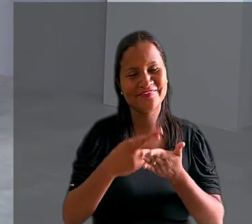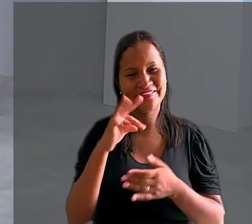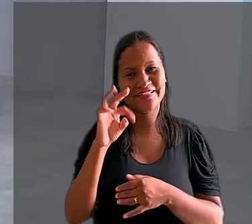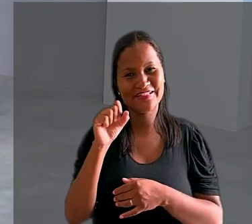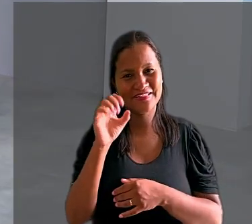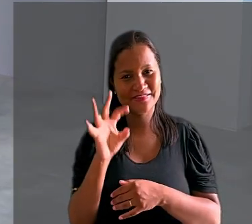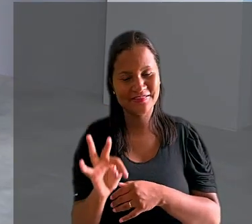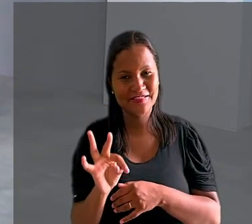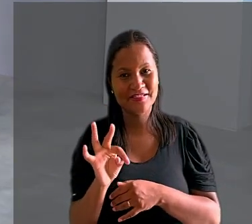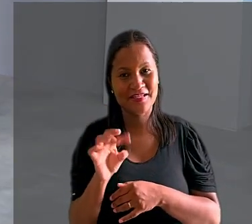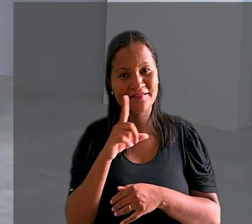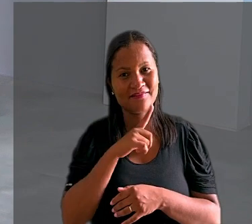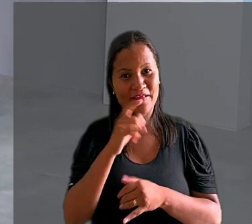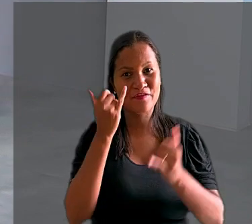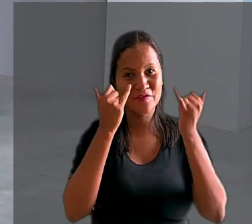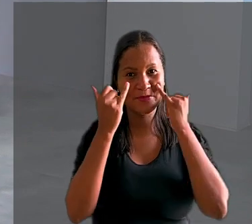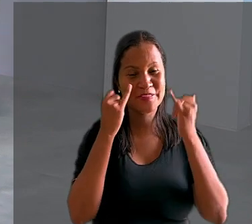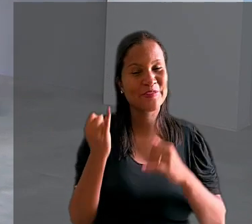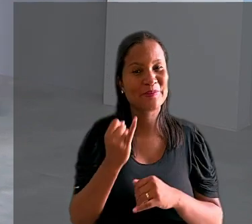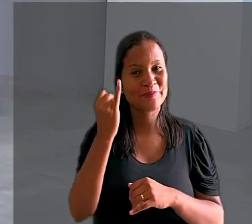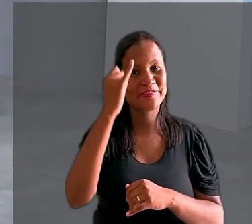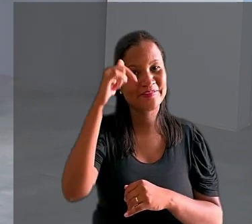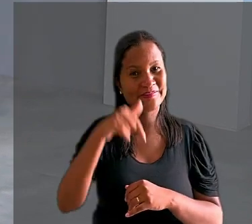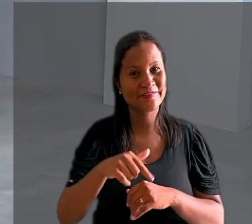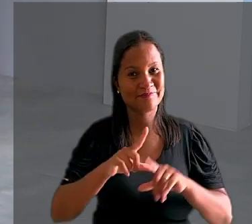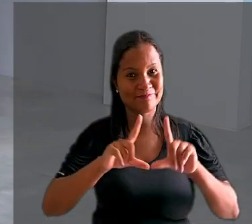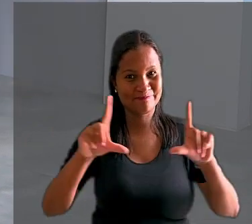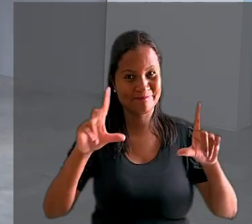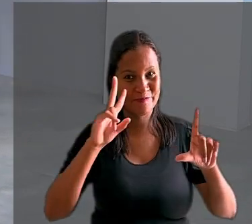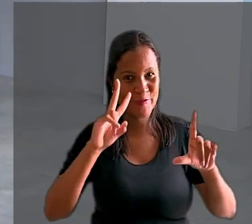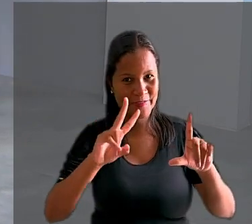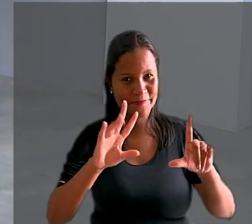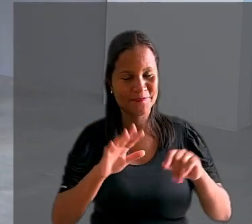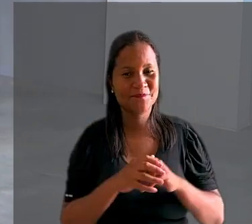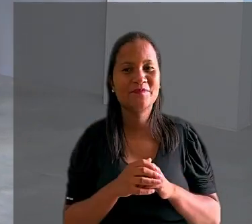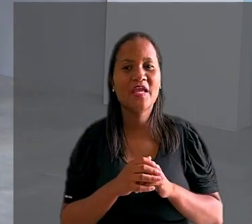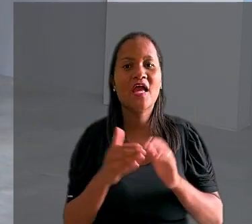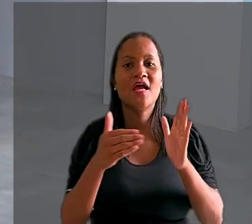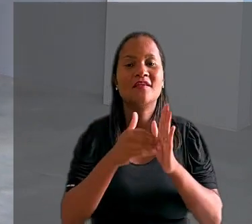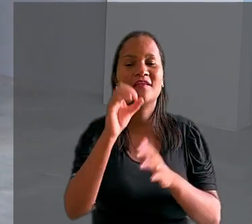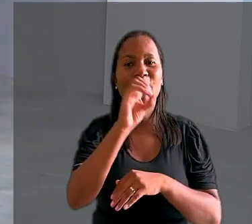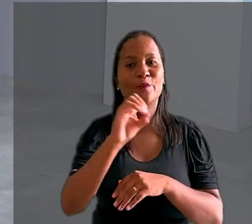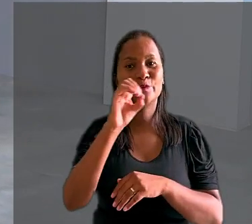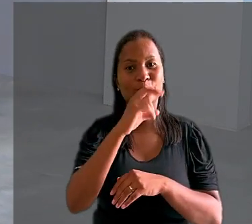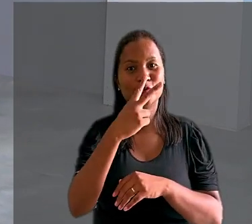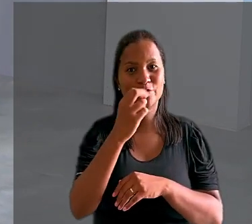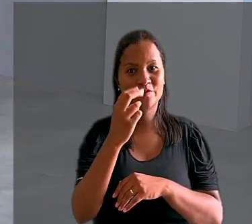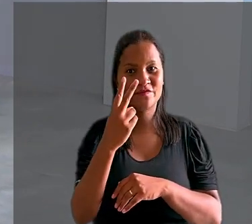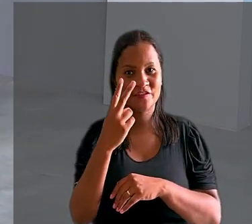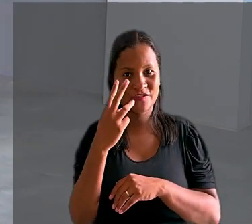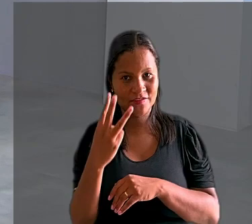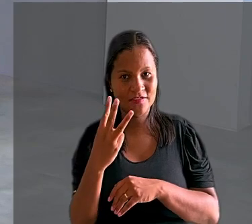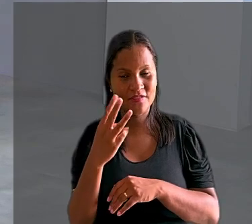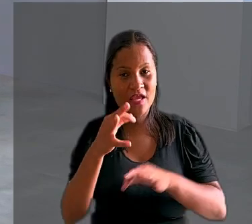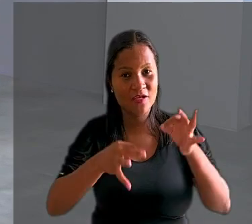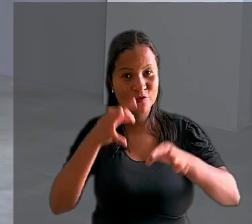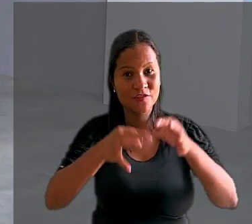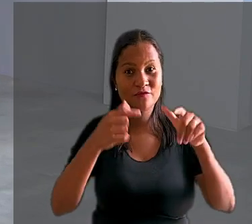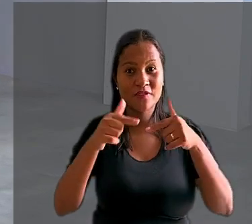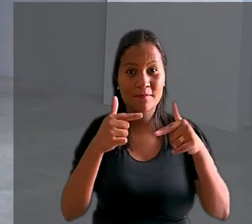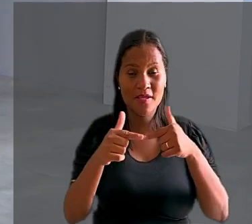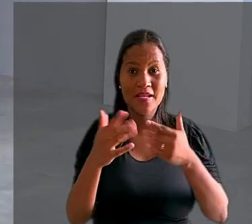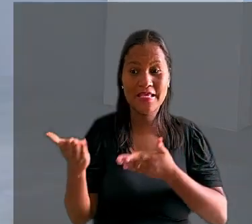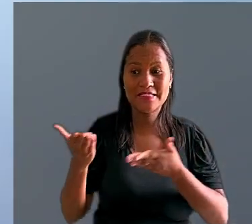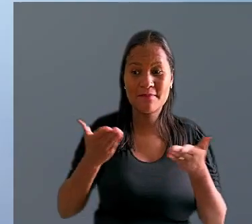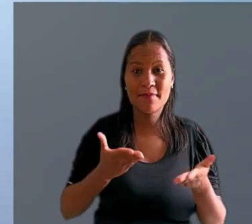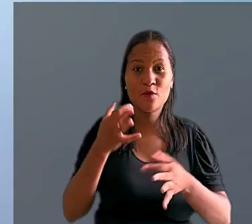Estamos de volta com o Revista TST e tem informação importante aqui no nosso telão, olha só. Até outubro de 2023, a Justiça do